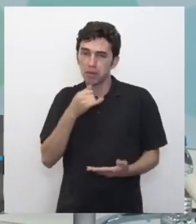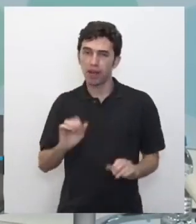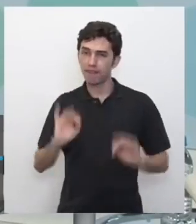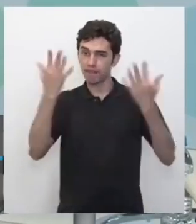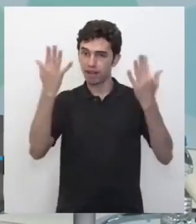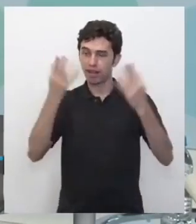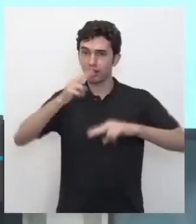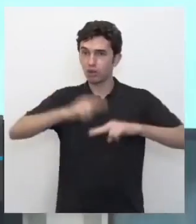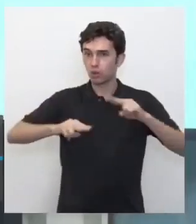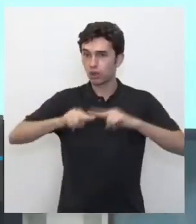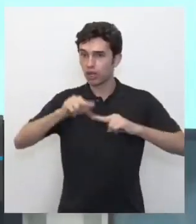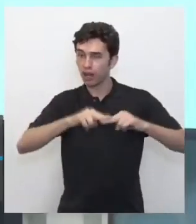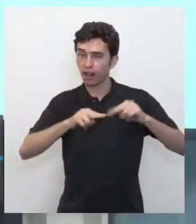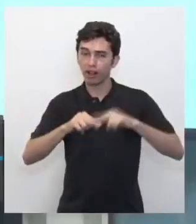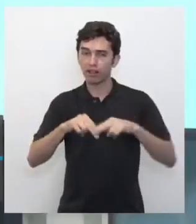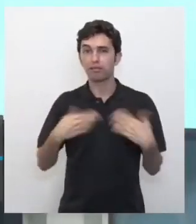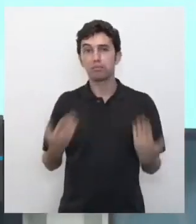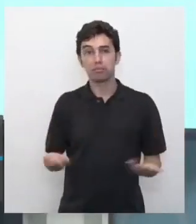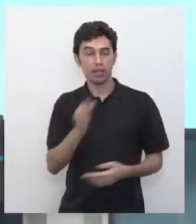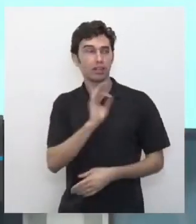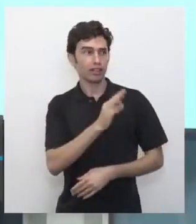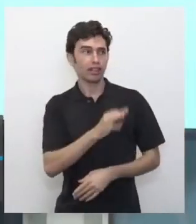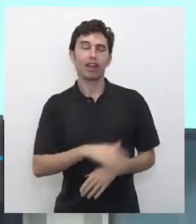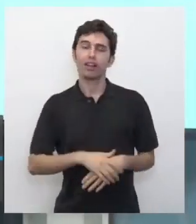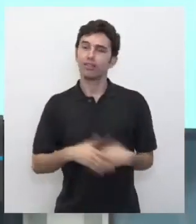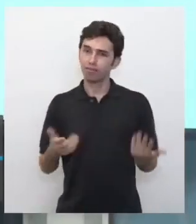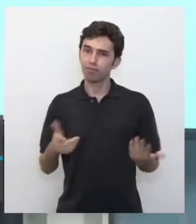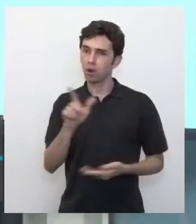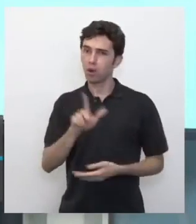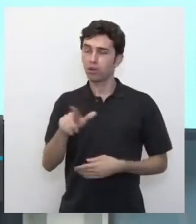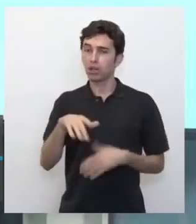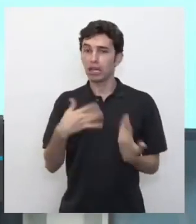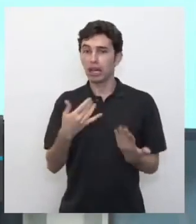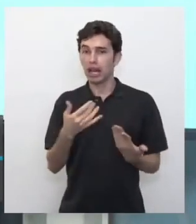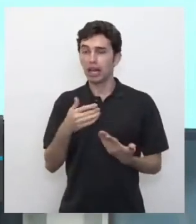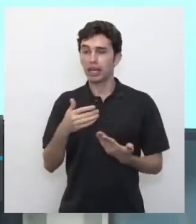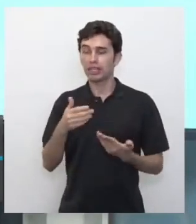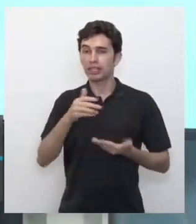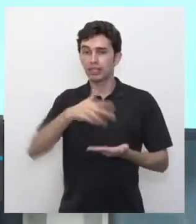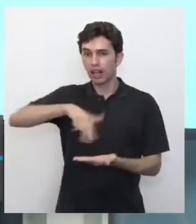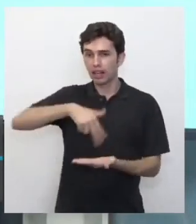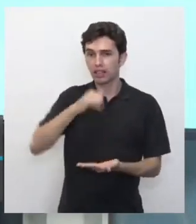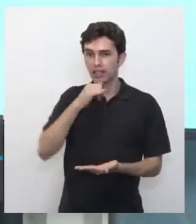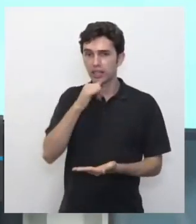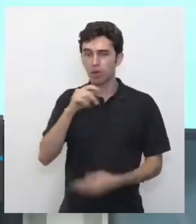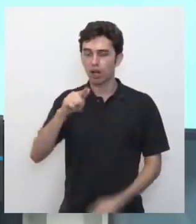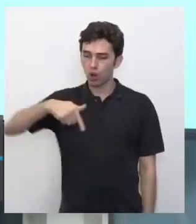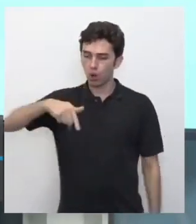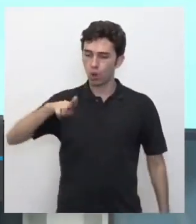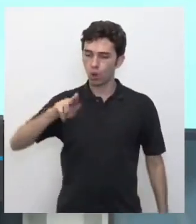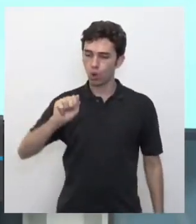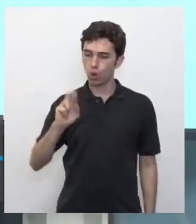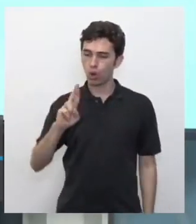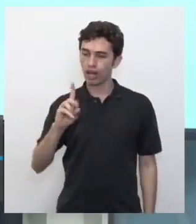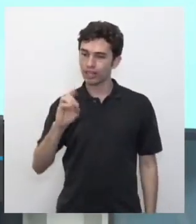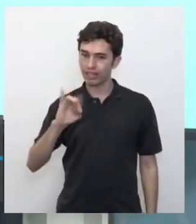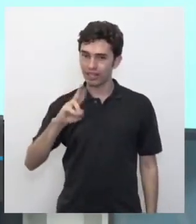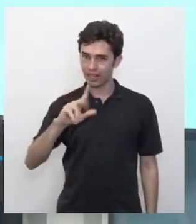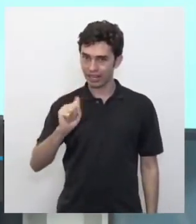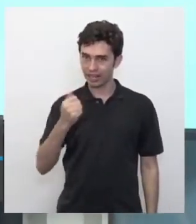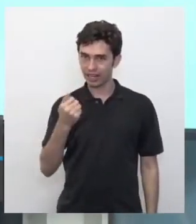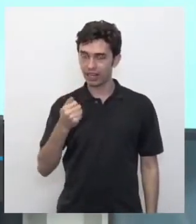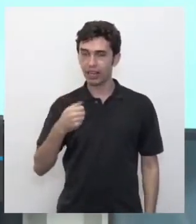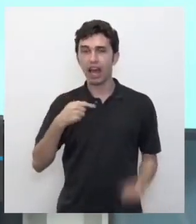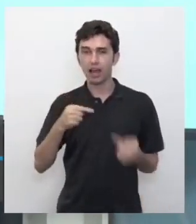isso, professor? Claro, né? As danças, as festas juninas, inclusive, né, nós temos a quadrilha, que é uma dança circular, tá?